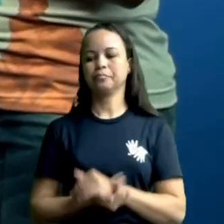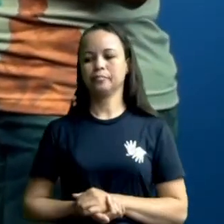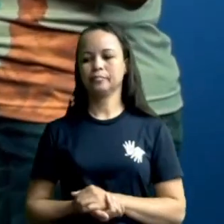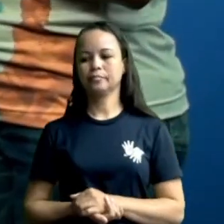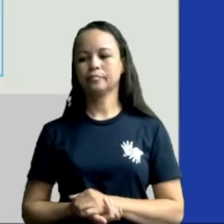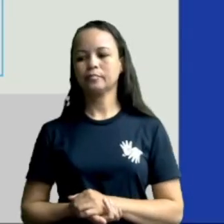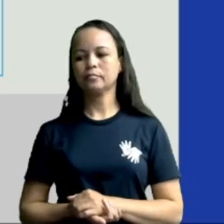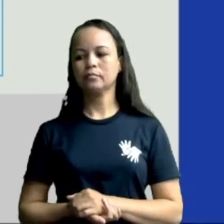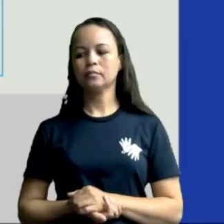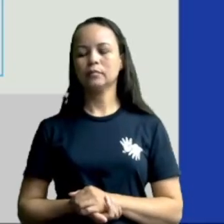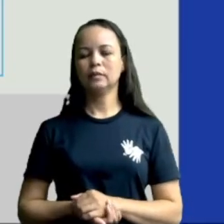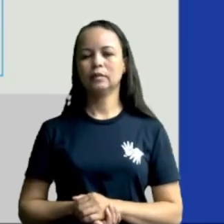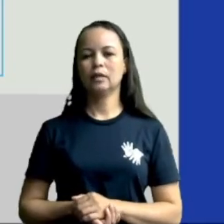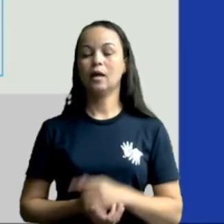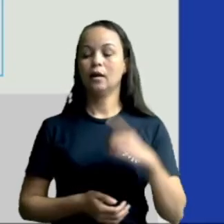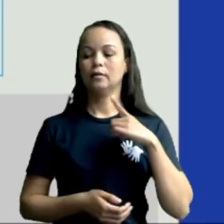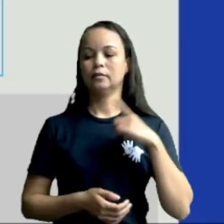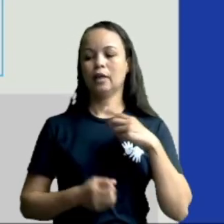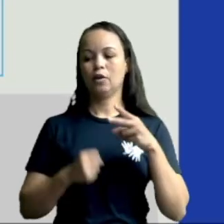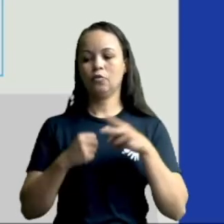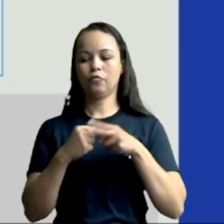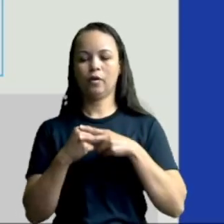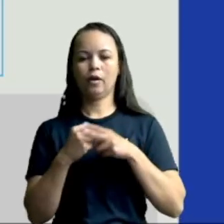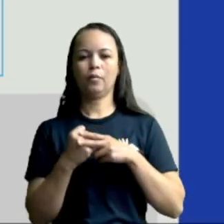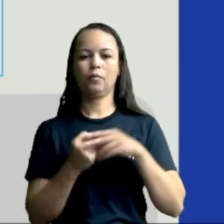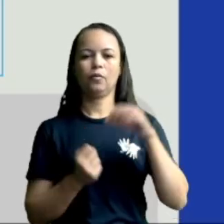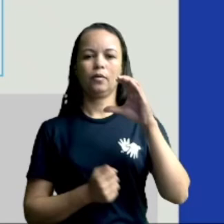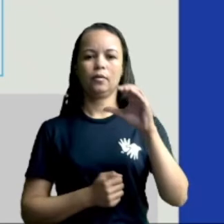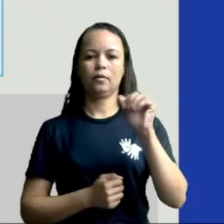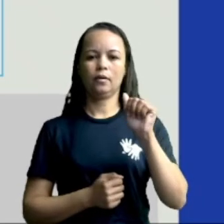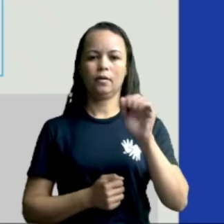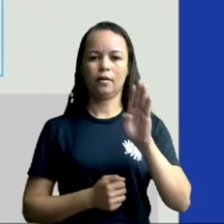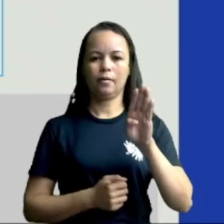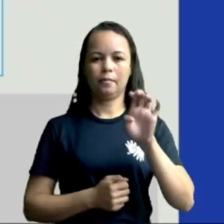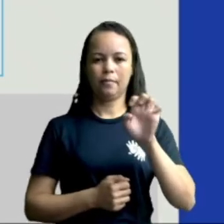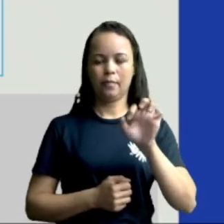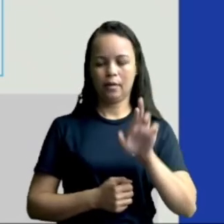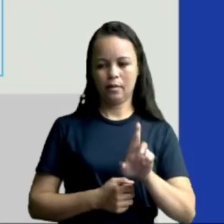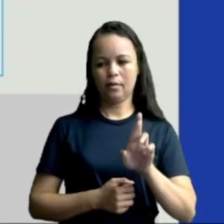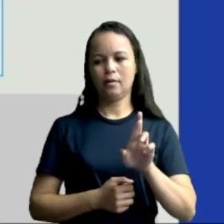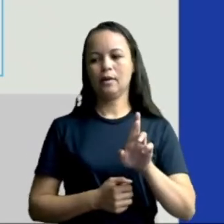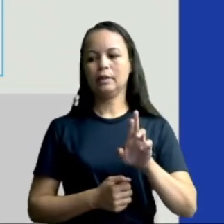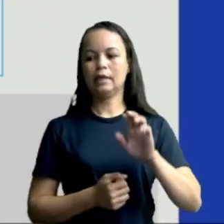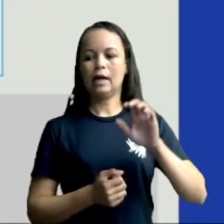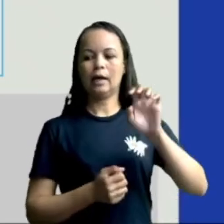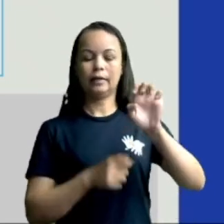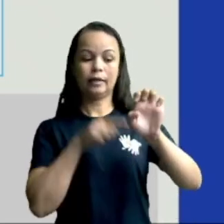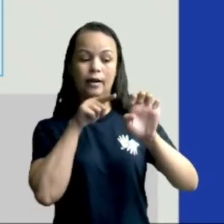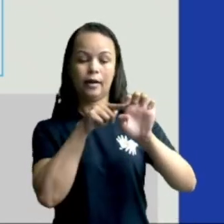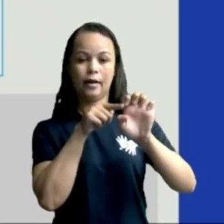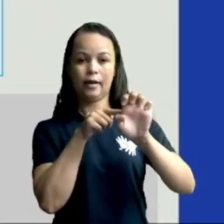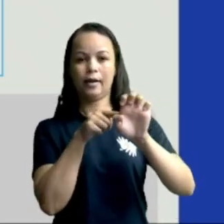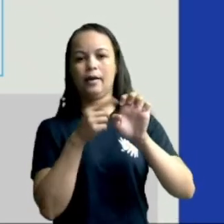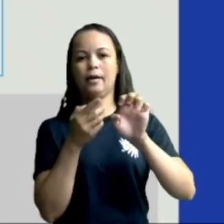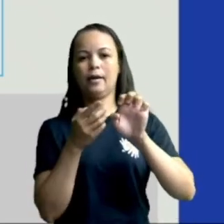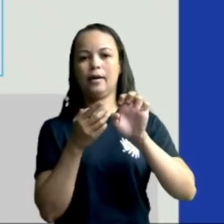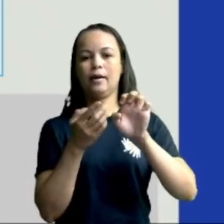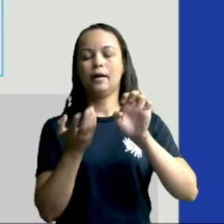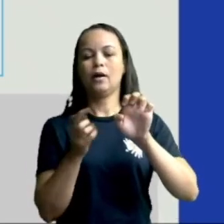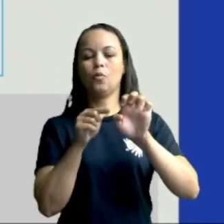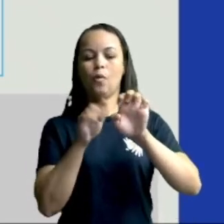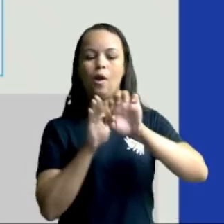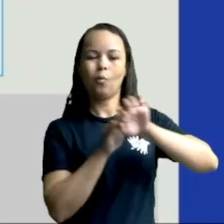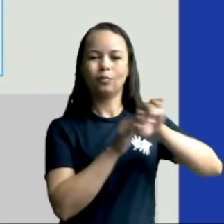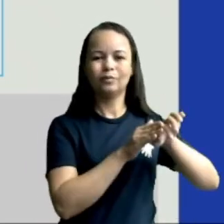ver. A gente tem aí, ó, o verbo caber. Aí eu tirei a letra E e aí ficou só o BR,